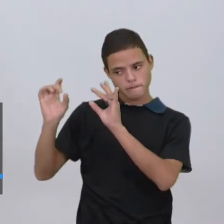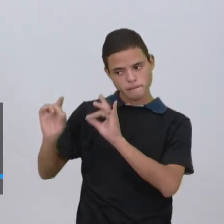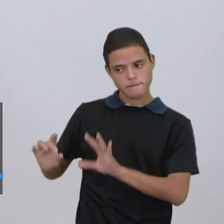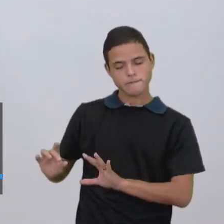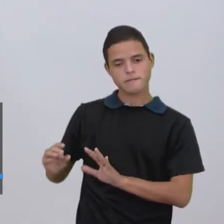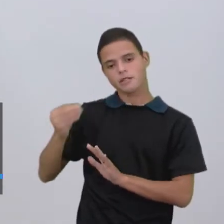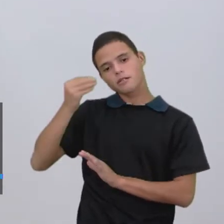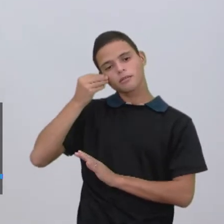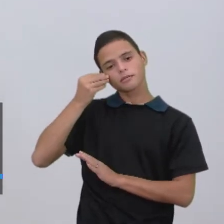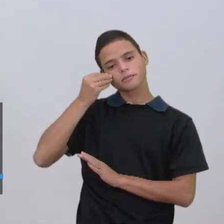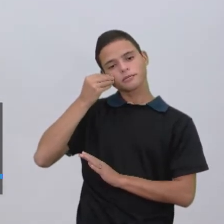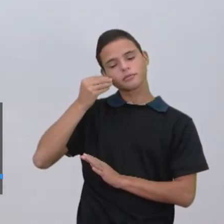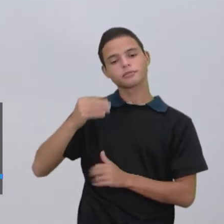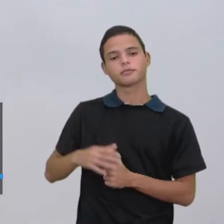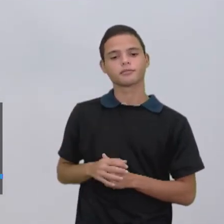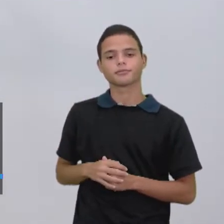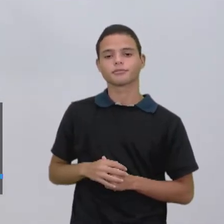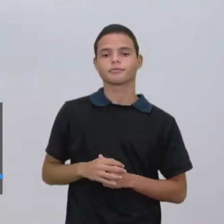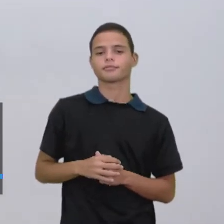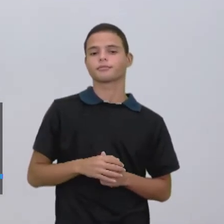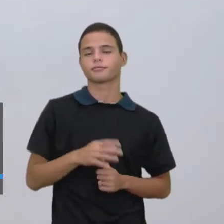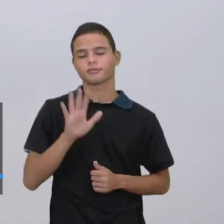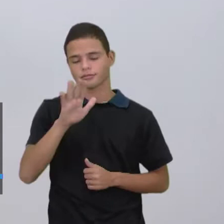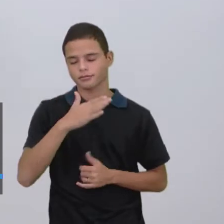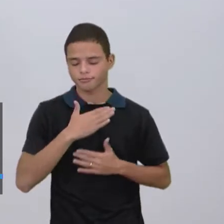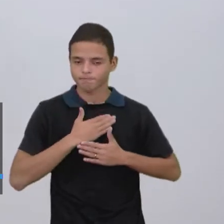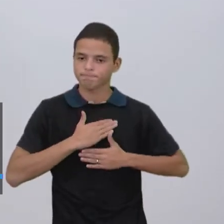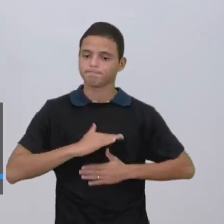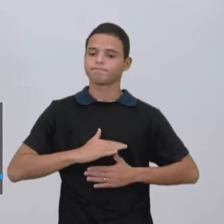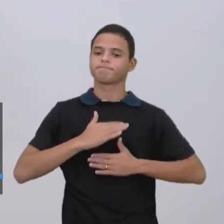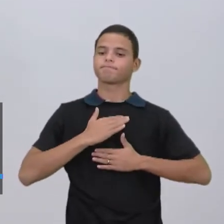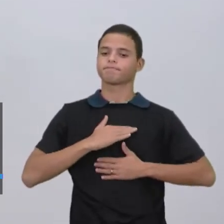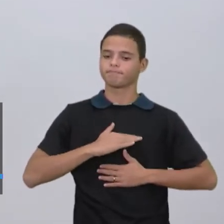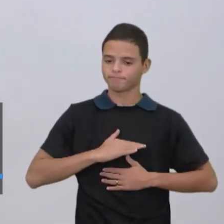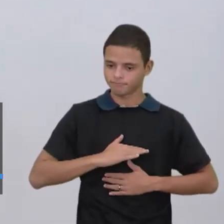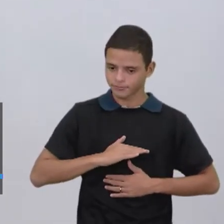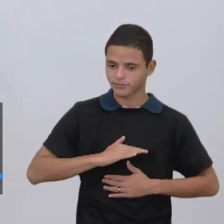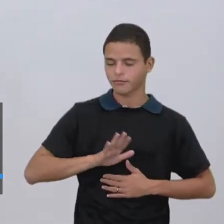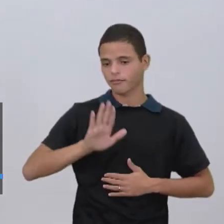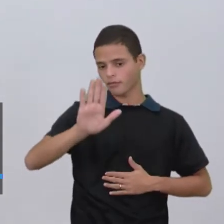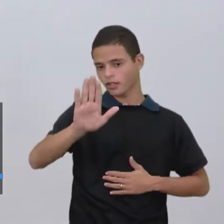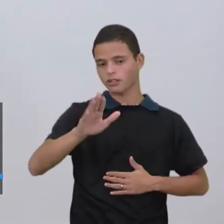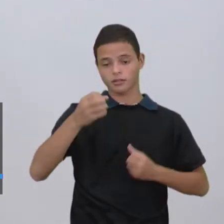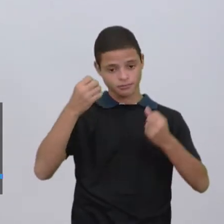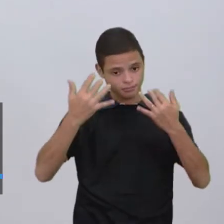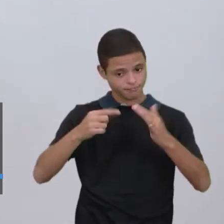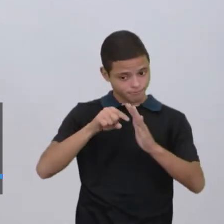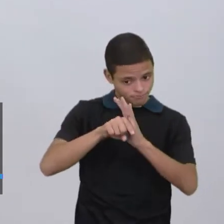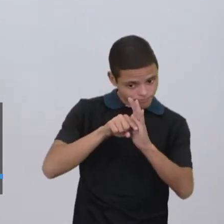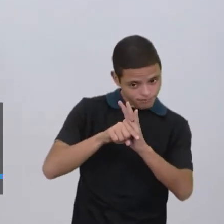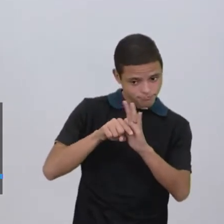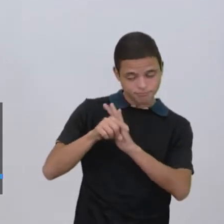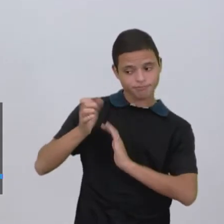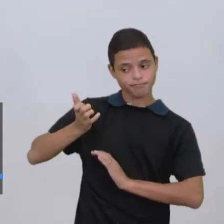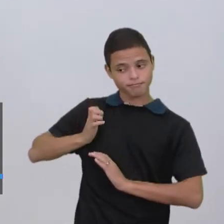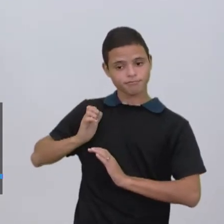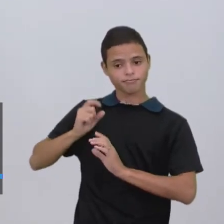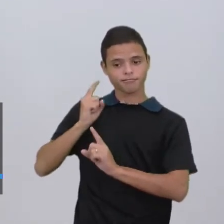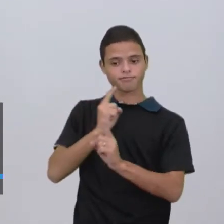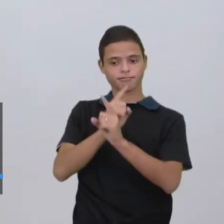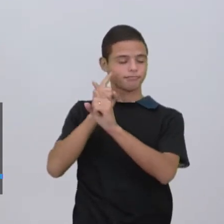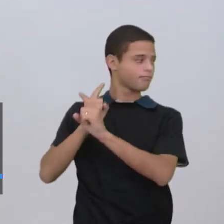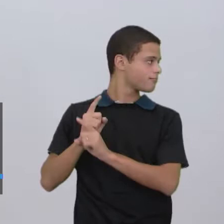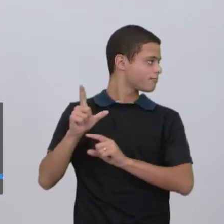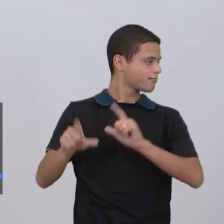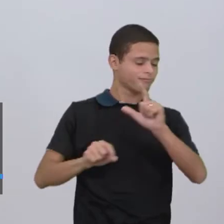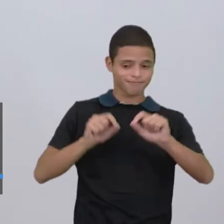amostragem. Ah, tá. Então, volta, respira, Roberto, você tá muito rápido. Falei de pesquisa estatística, defini tudo que eu vou fazer na pesquisa, agora eu tô pensando